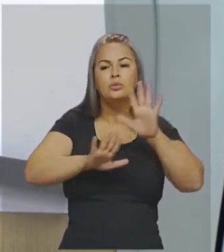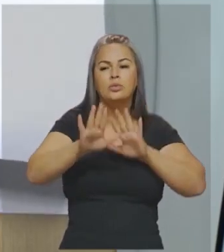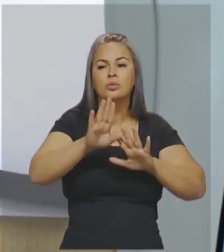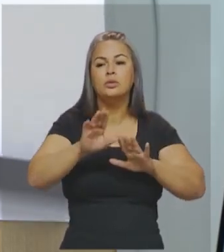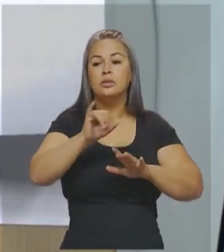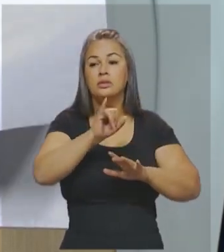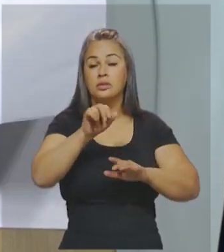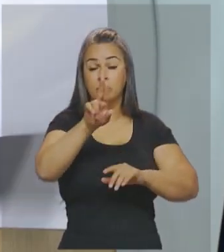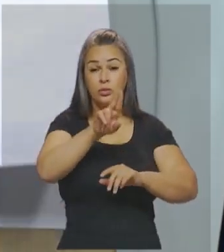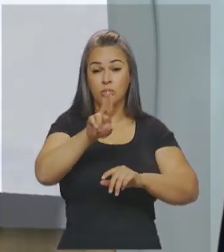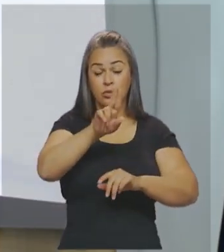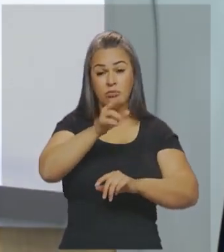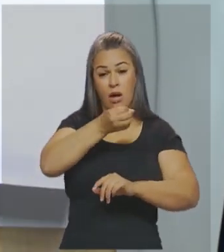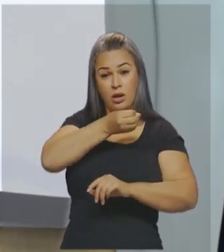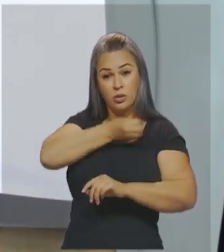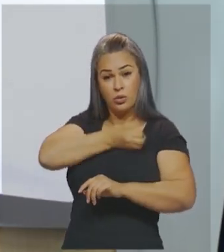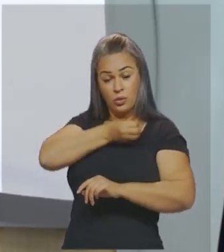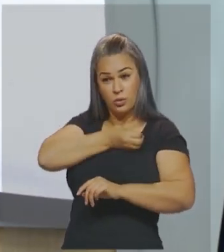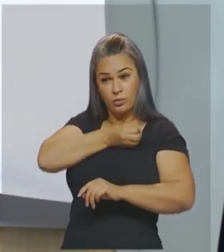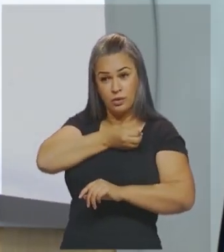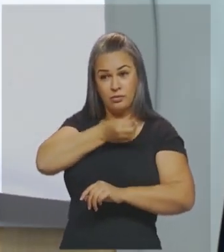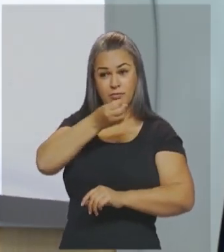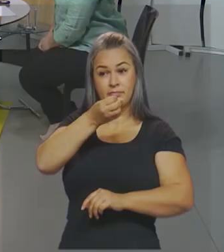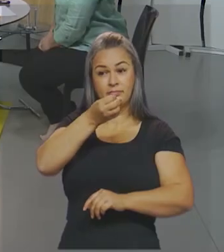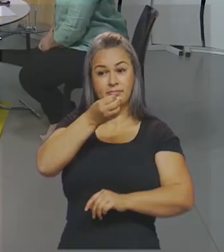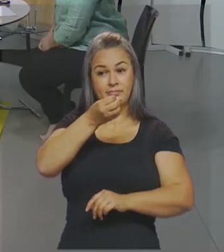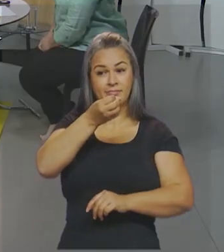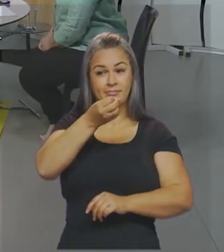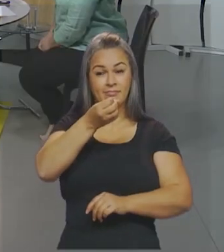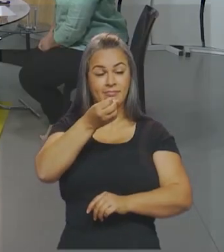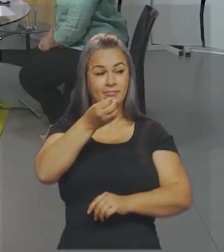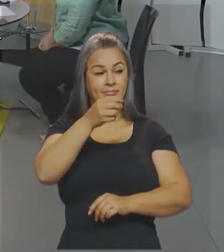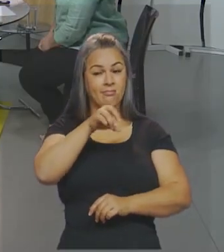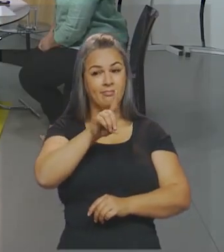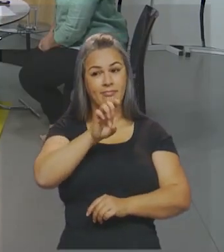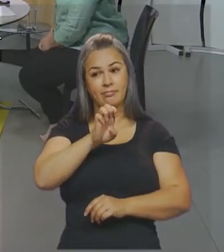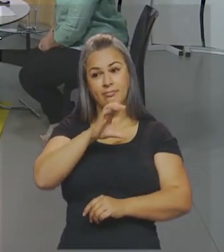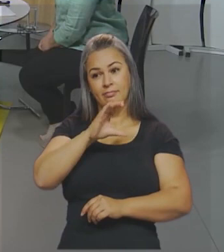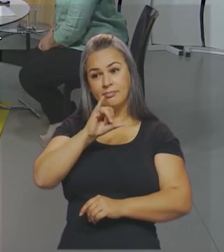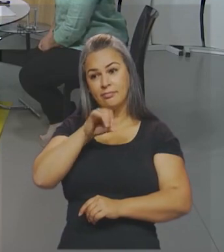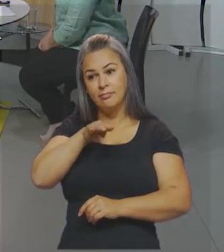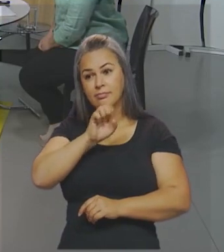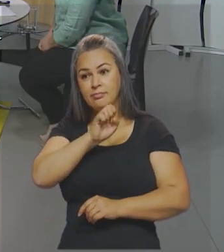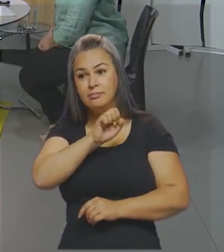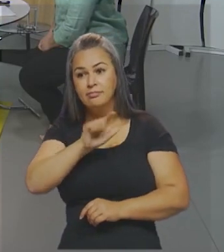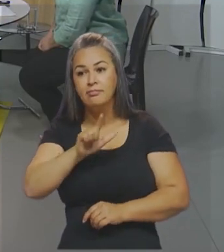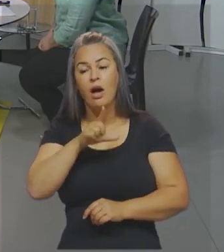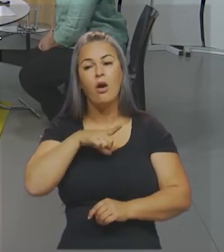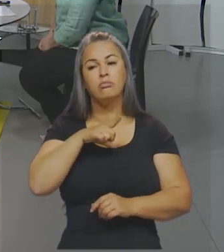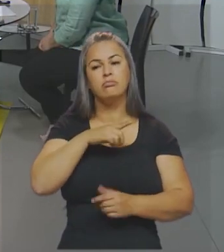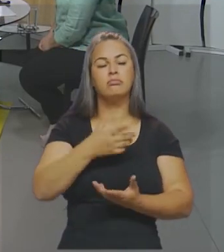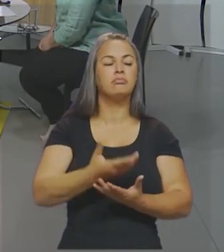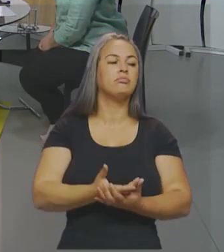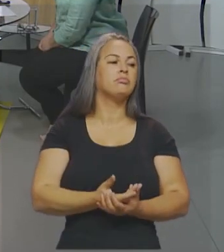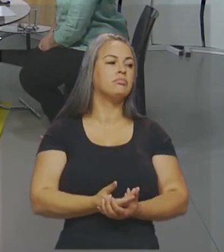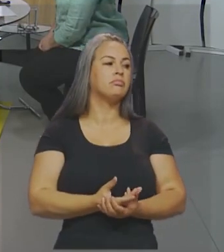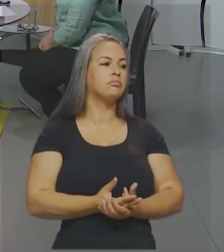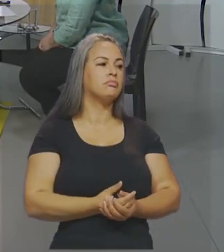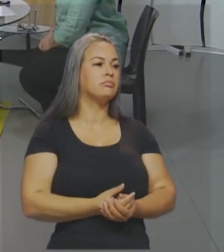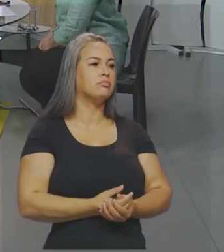Tem gente que às vezes confunde. Puxa de baixo, professor César, me dá. Aí.